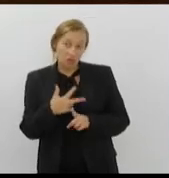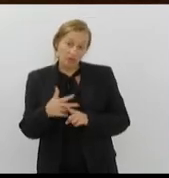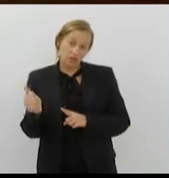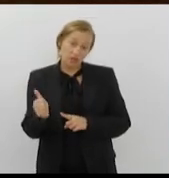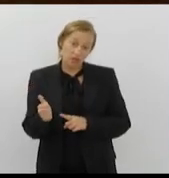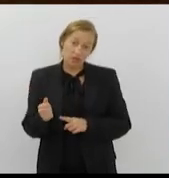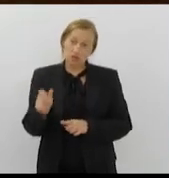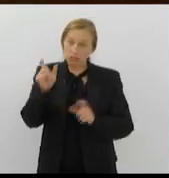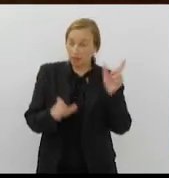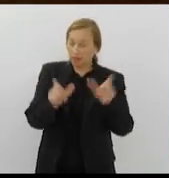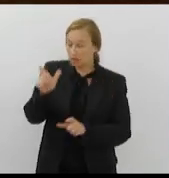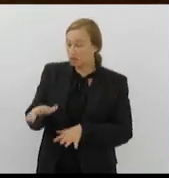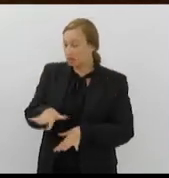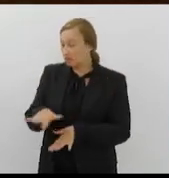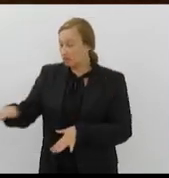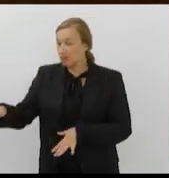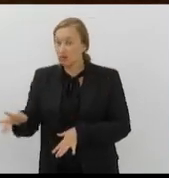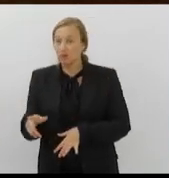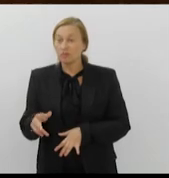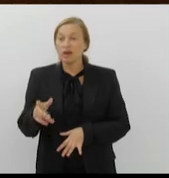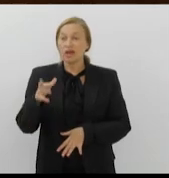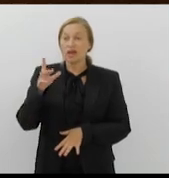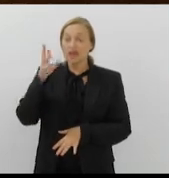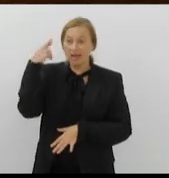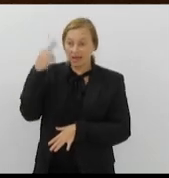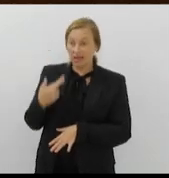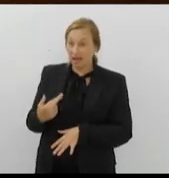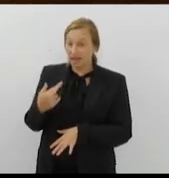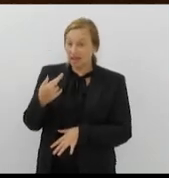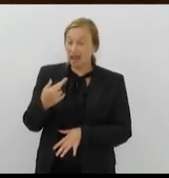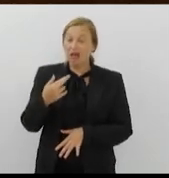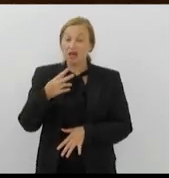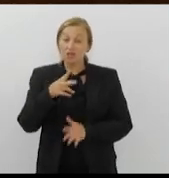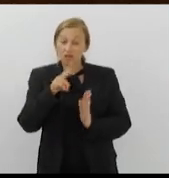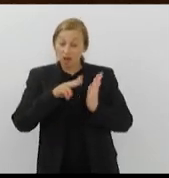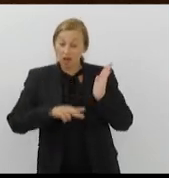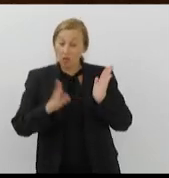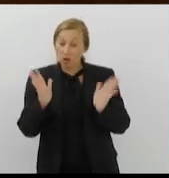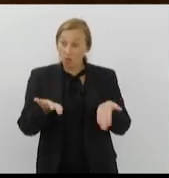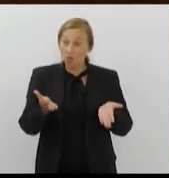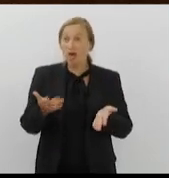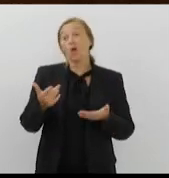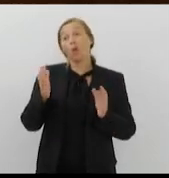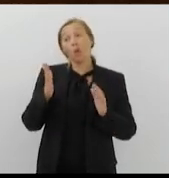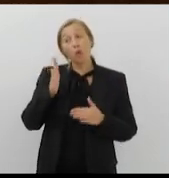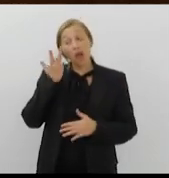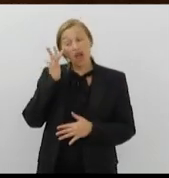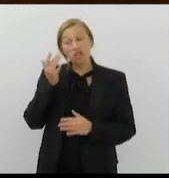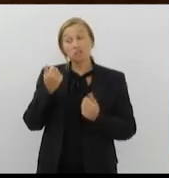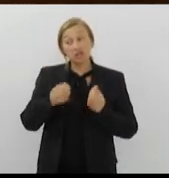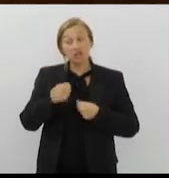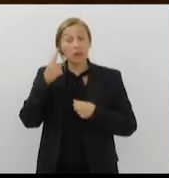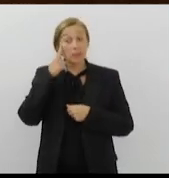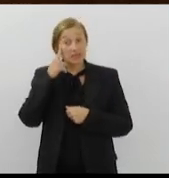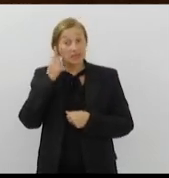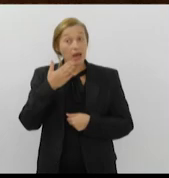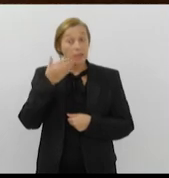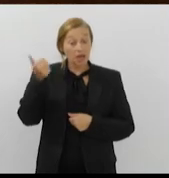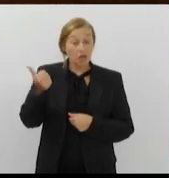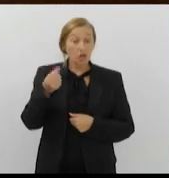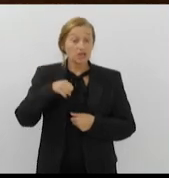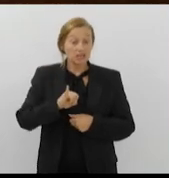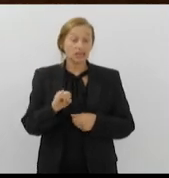periferia, como a Renata leu aqui agora, eu acho que a gente tem que refletir efetivamente se esse país pertence ou não ao povo